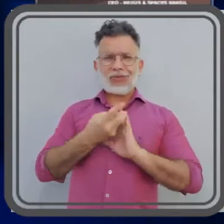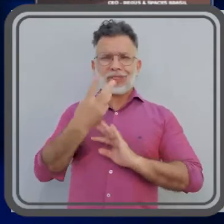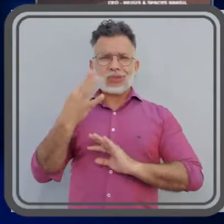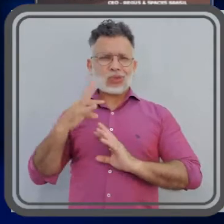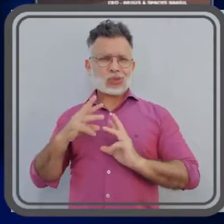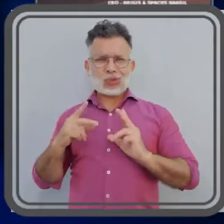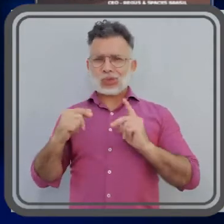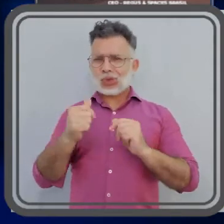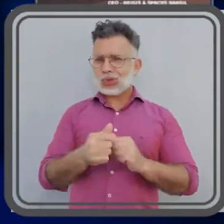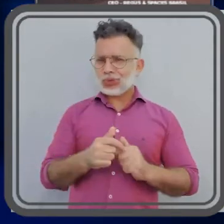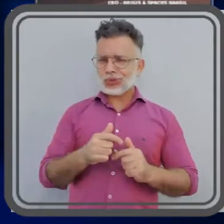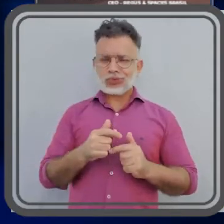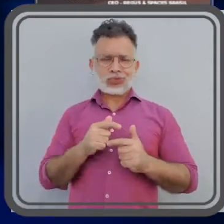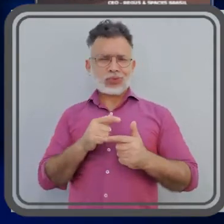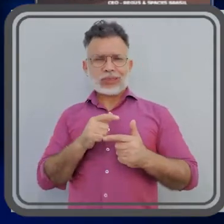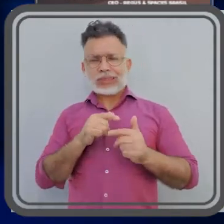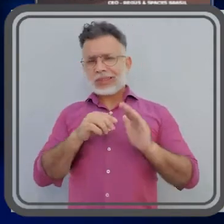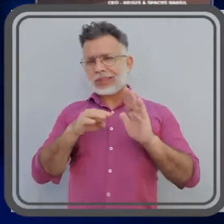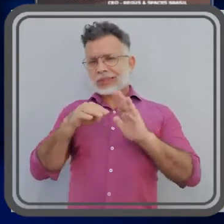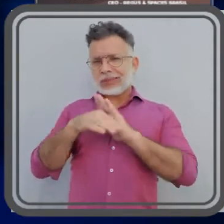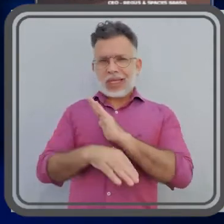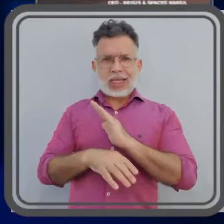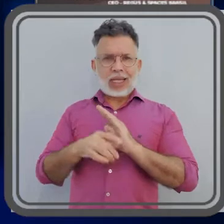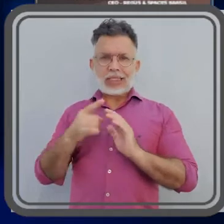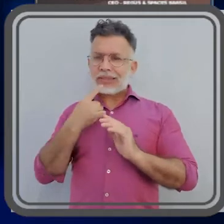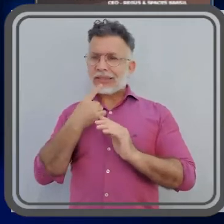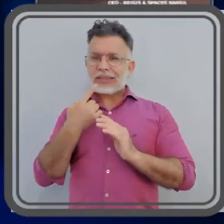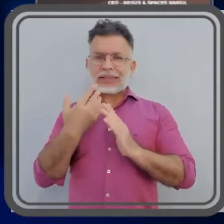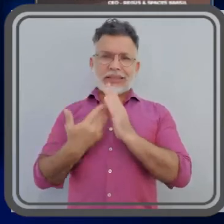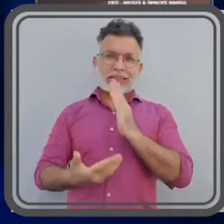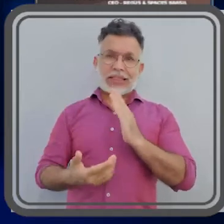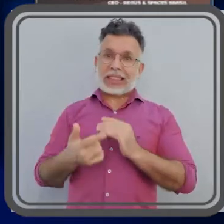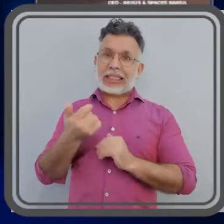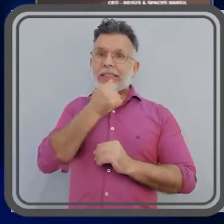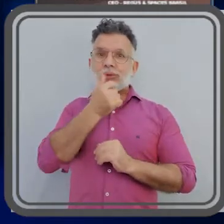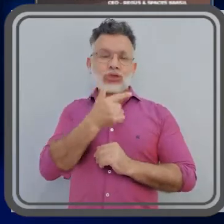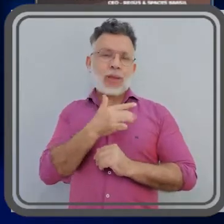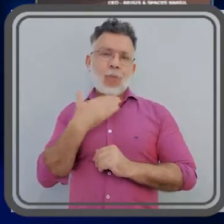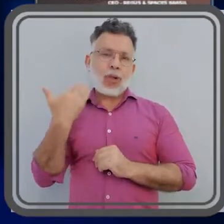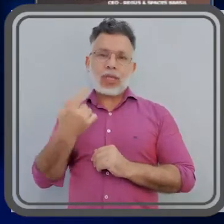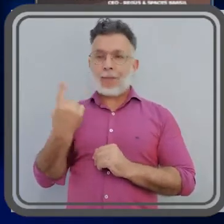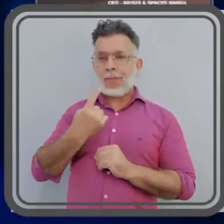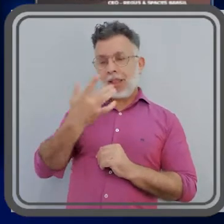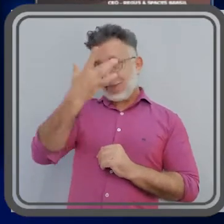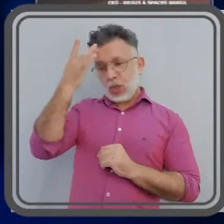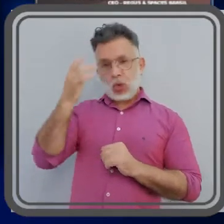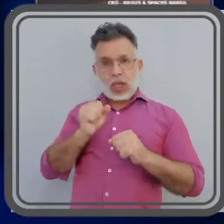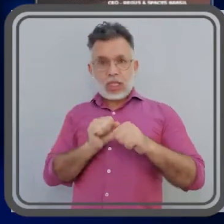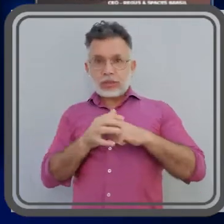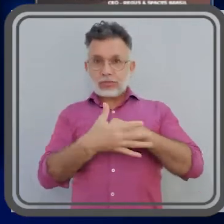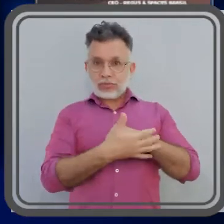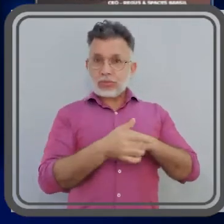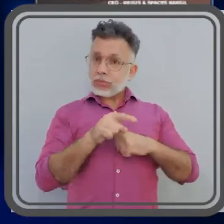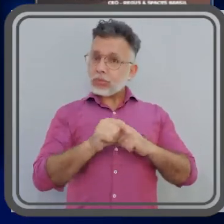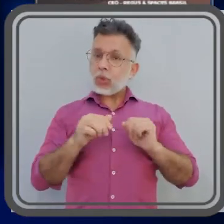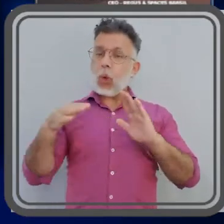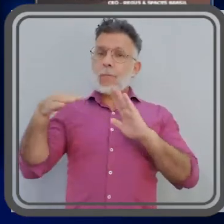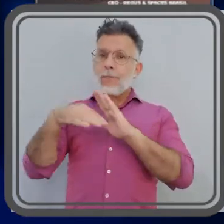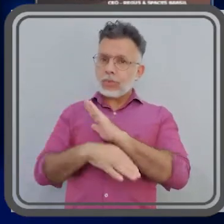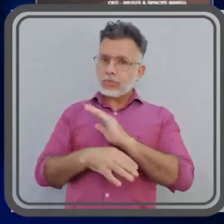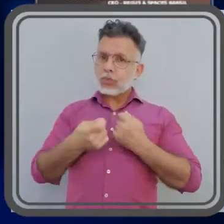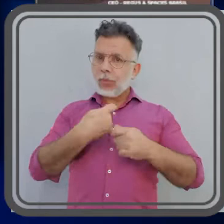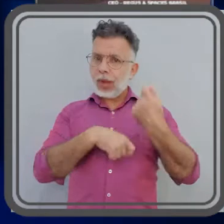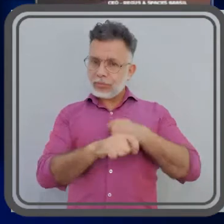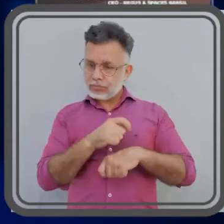circuit breaker já tinha acontecido e ainda não tinha morrido a primeira pessoa oficialmente de Covid no Brasil. Ou seja, o mercado se antecipa. O mercado